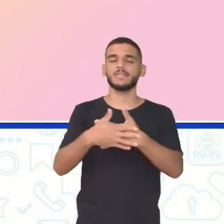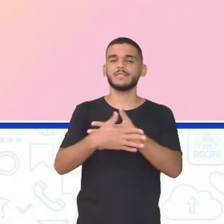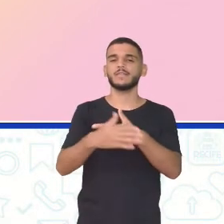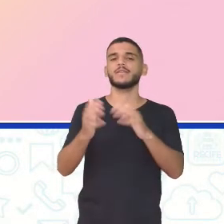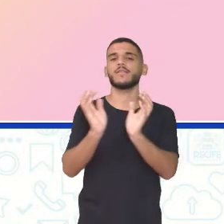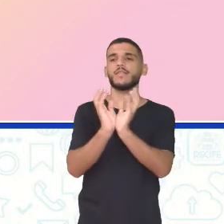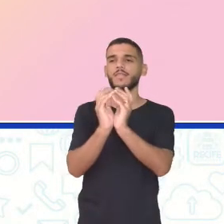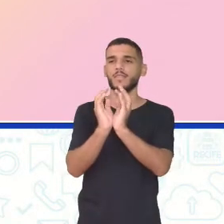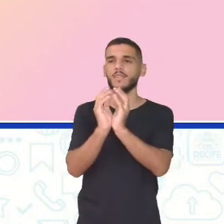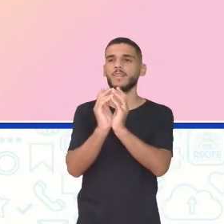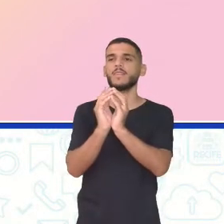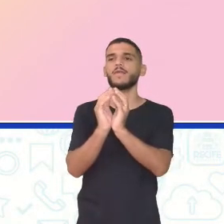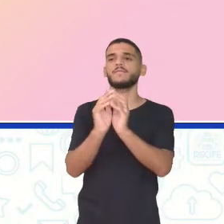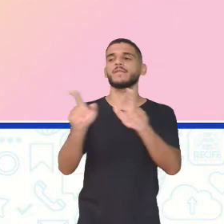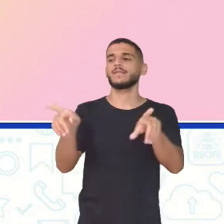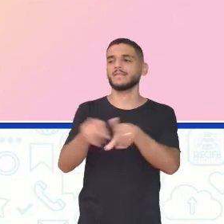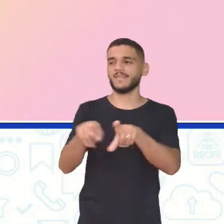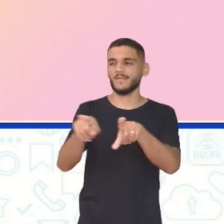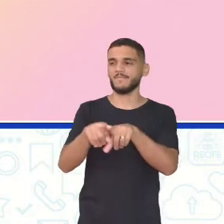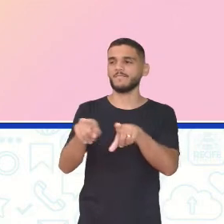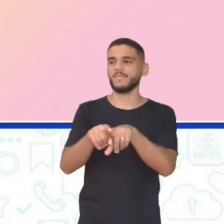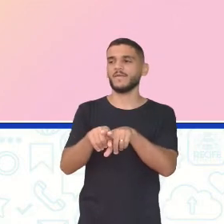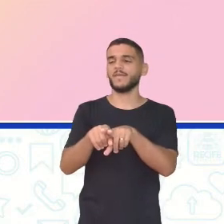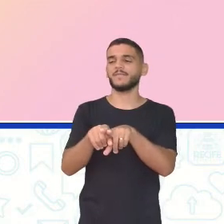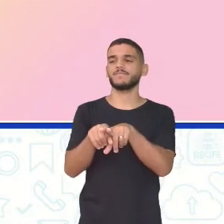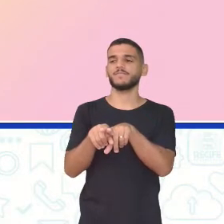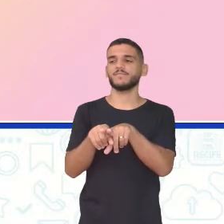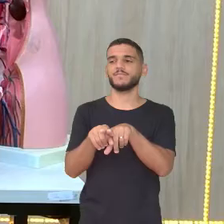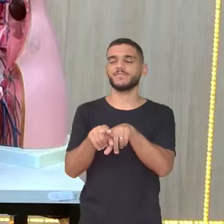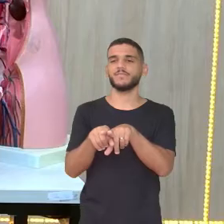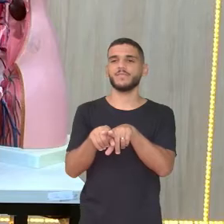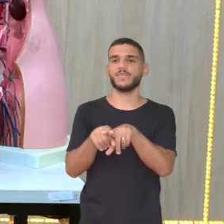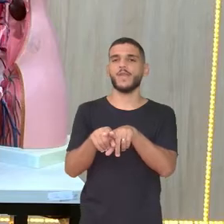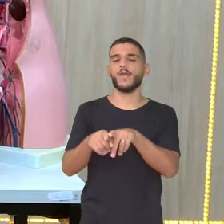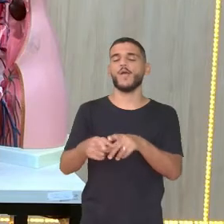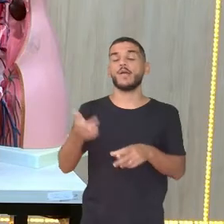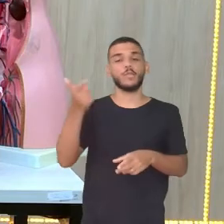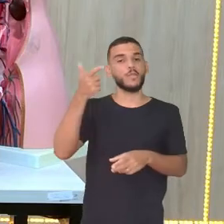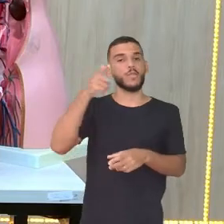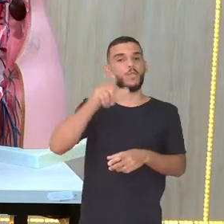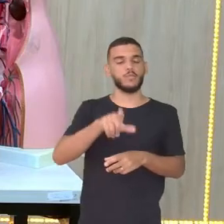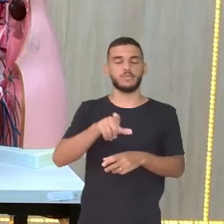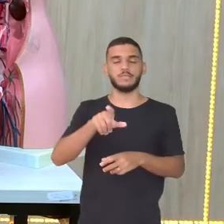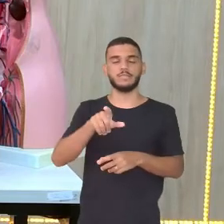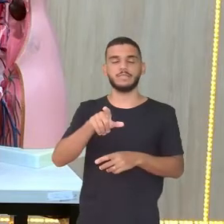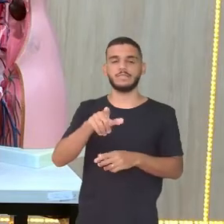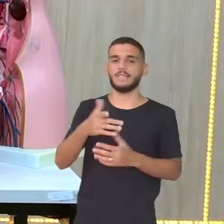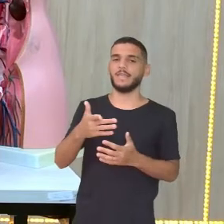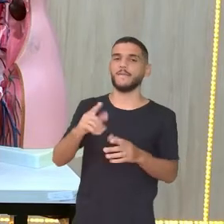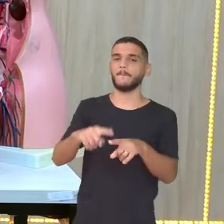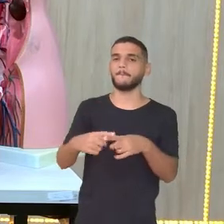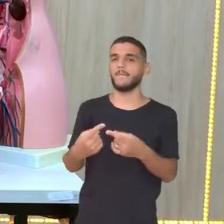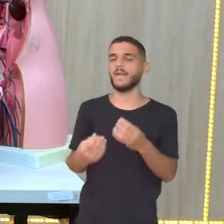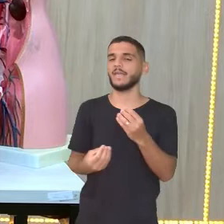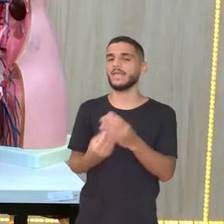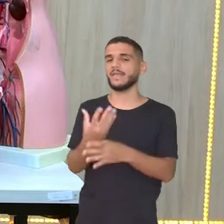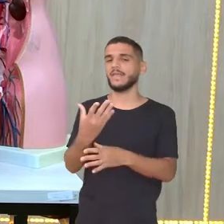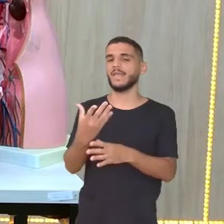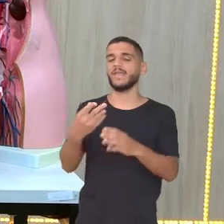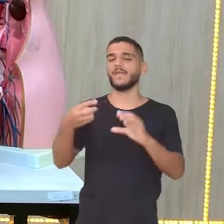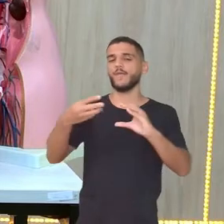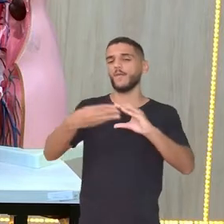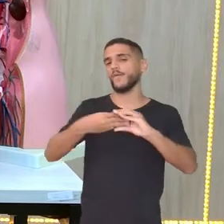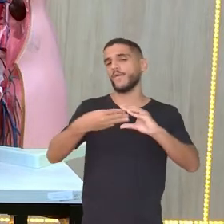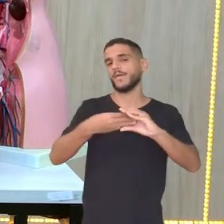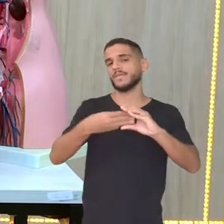Eu também me aventurei a fazer aqui, não fiz um tecido, mas fiz uma célula nervosa. Não sei se vocês